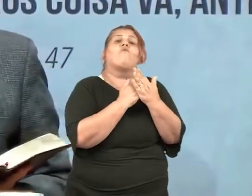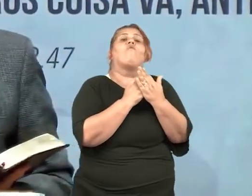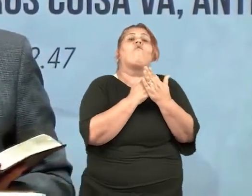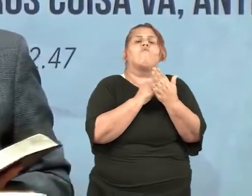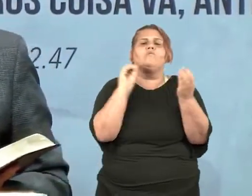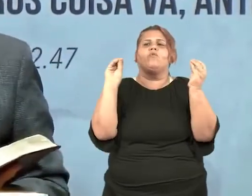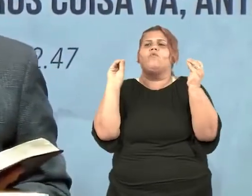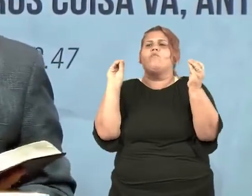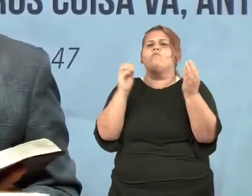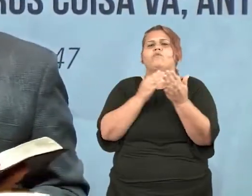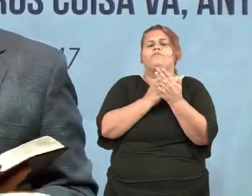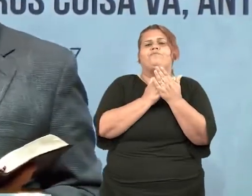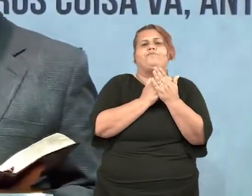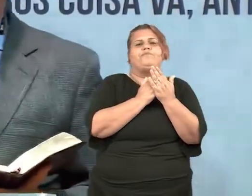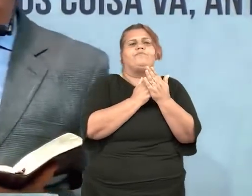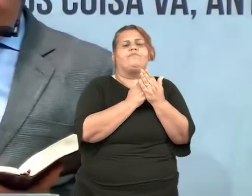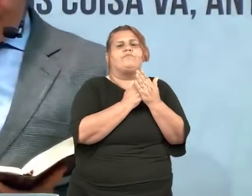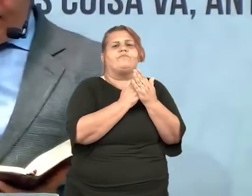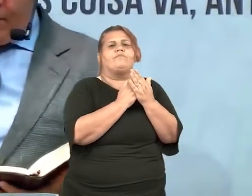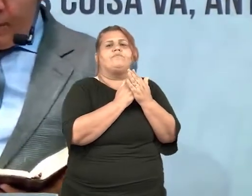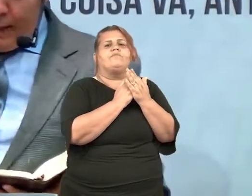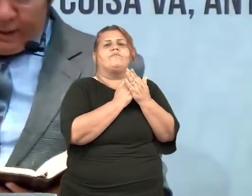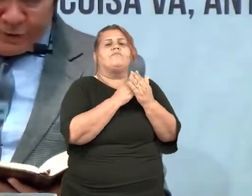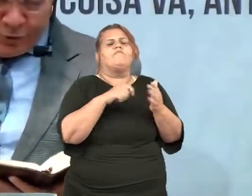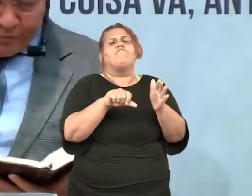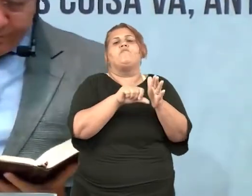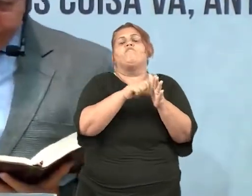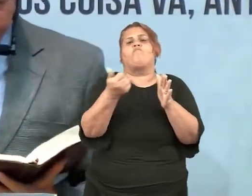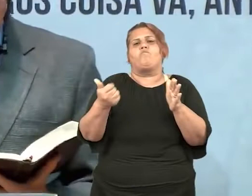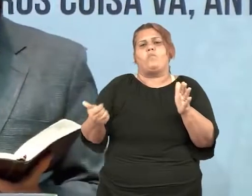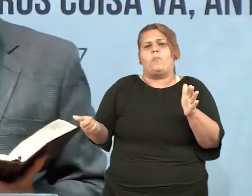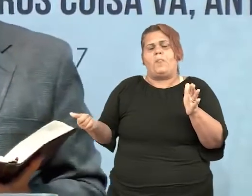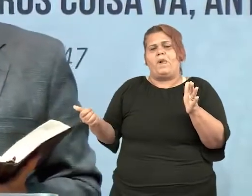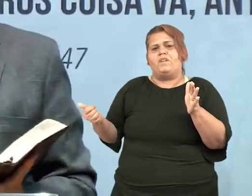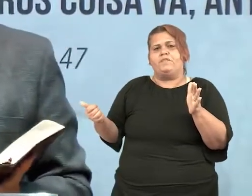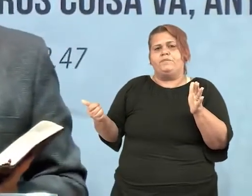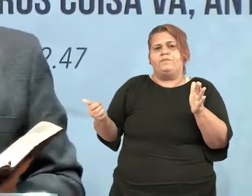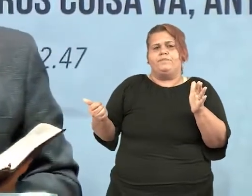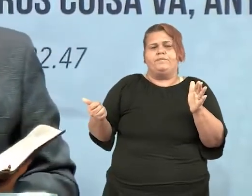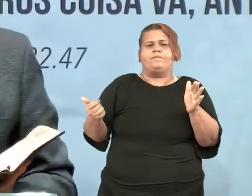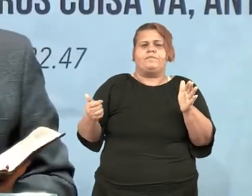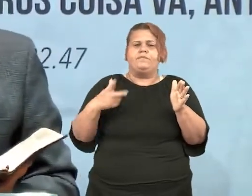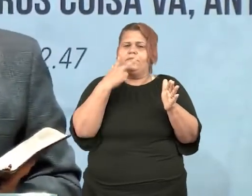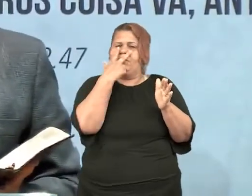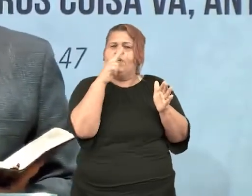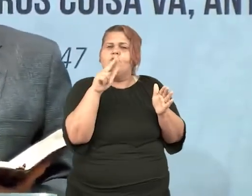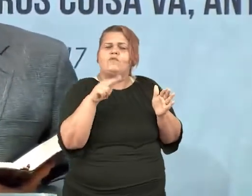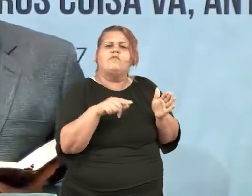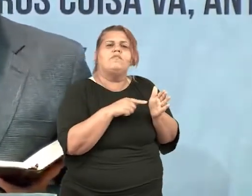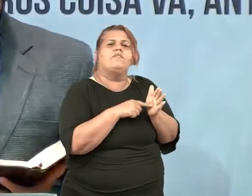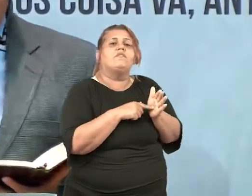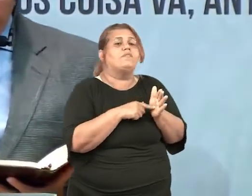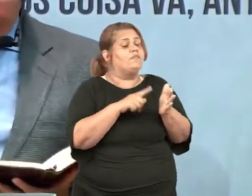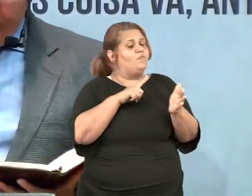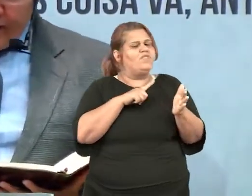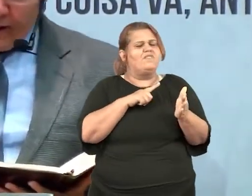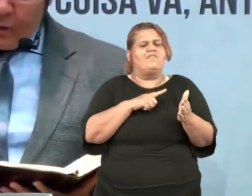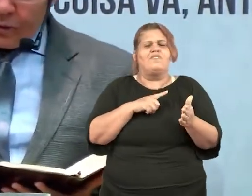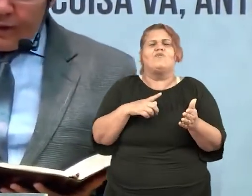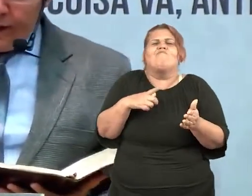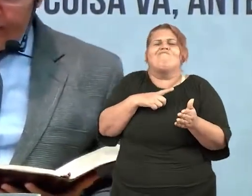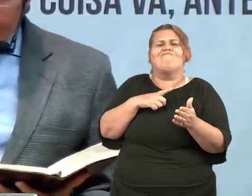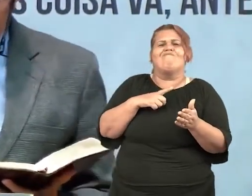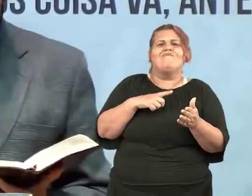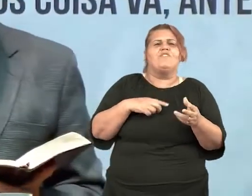pretensões? Ou presunção? Primeiramente, eu acho que nós precisamos reconhecer e